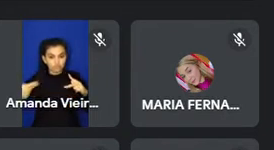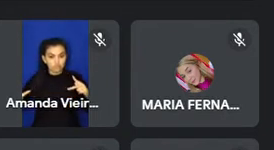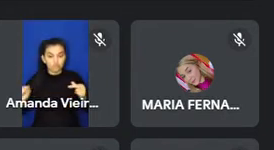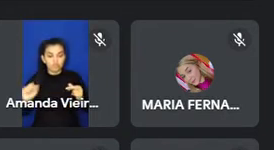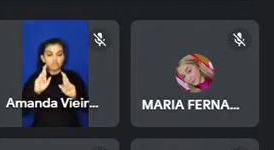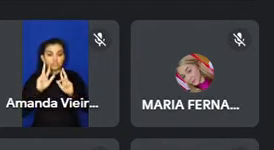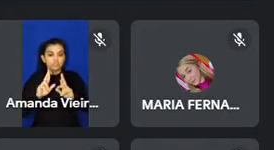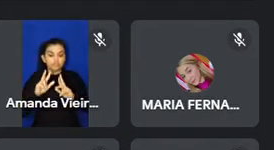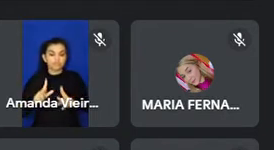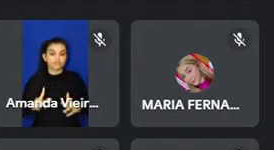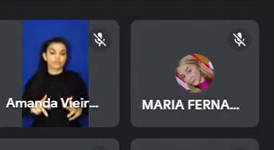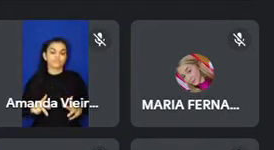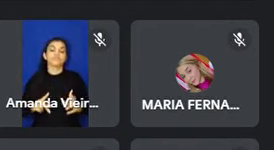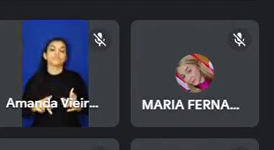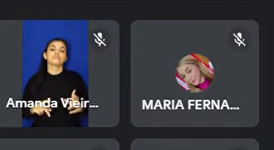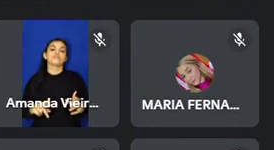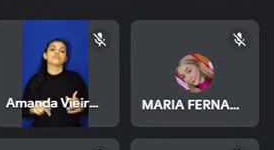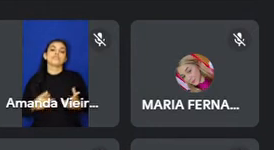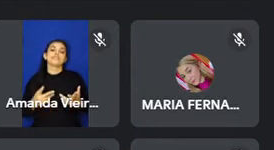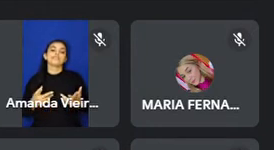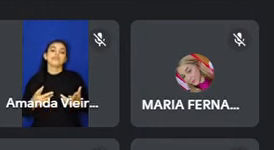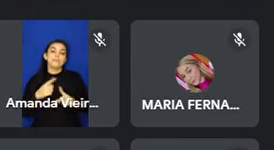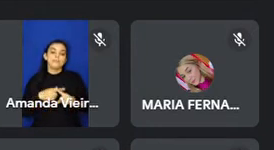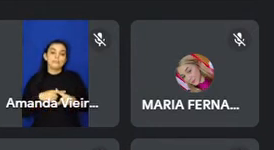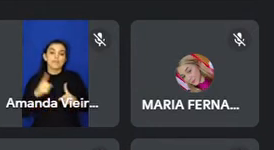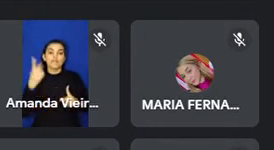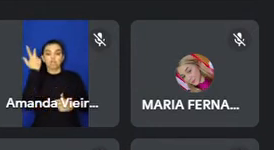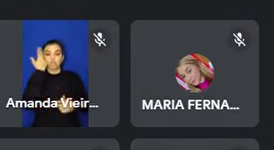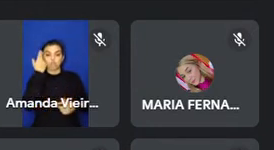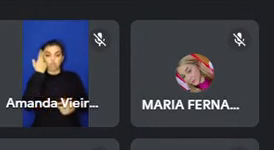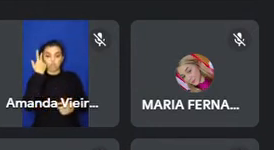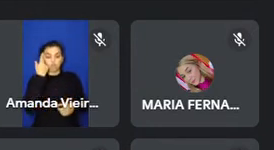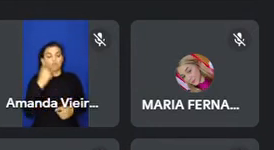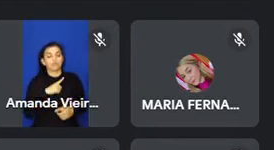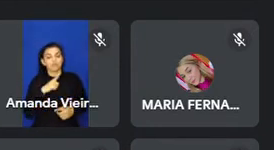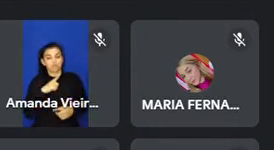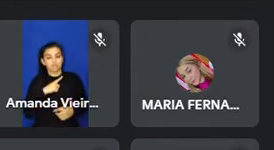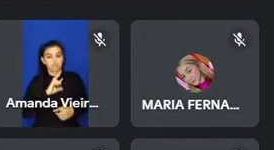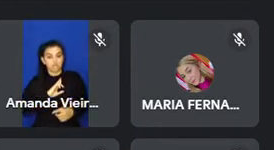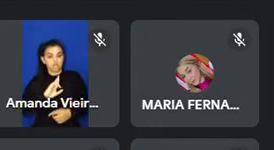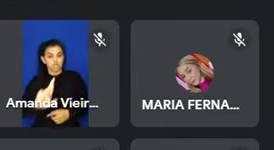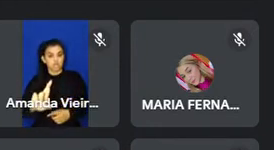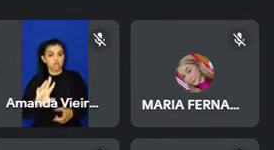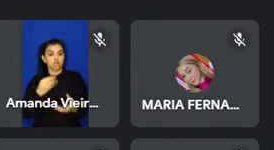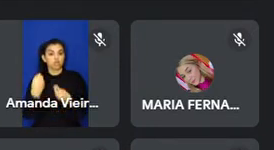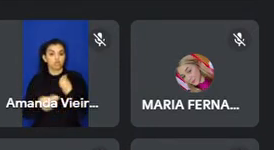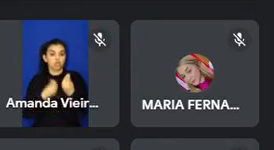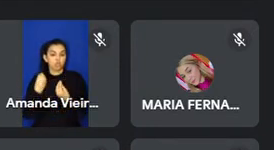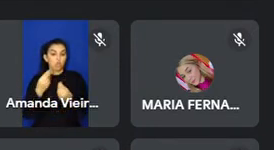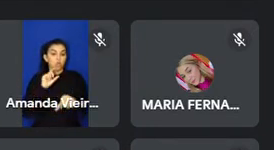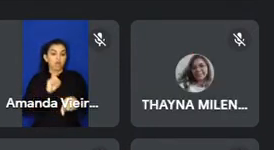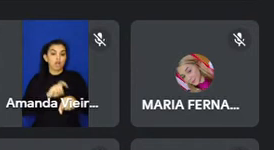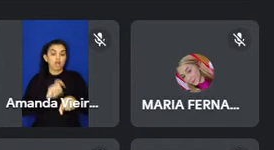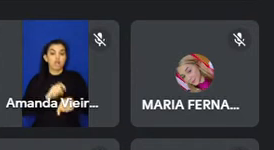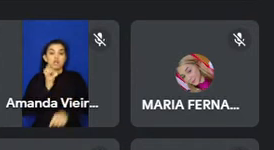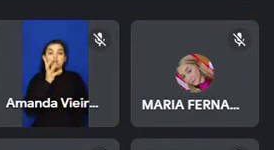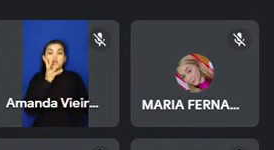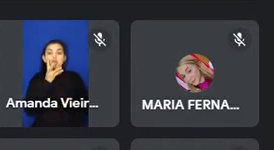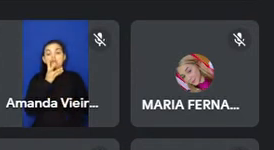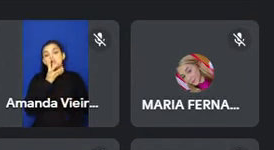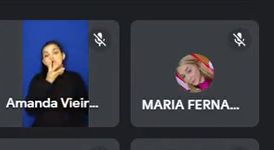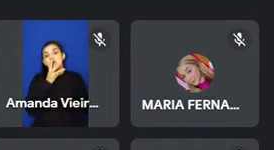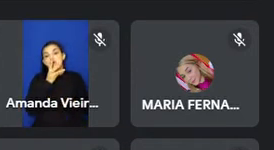Mas, normalmente, essa reação ela vai acontecer a um longo prazo, depois, né, que ela vai